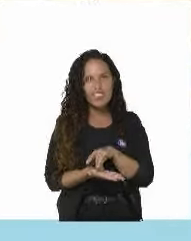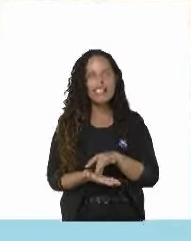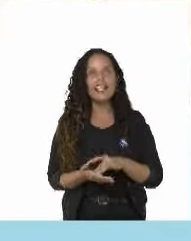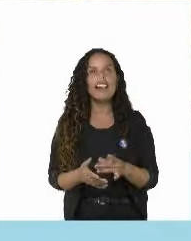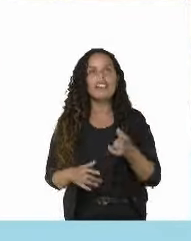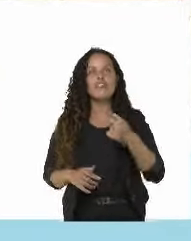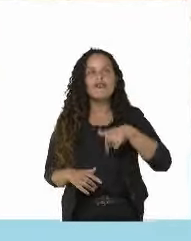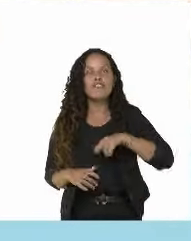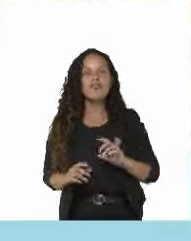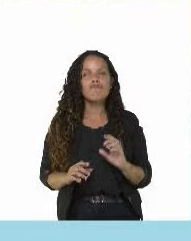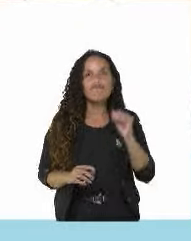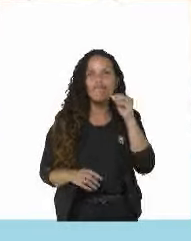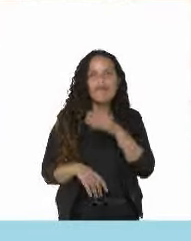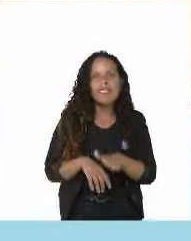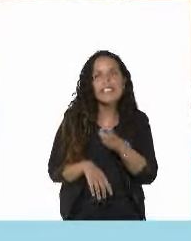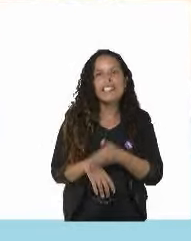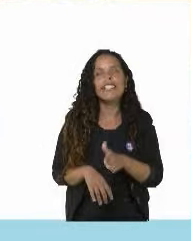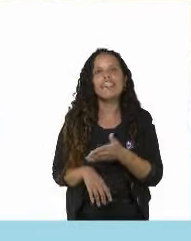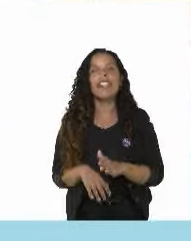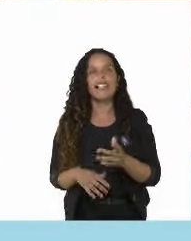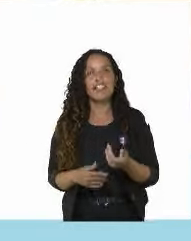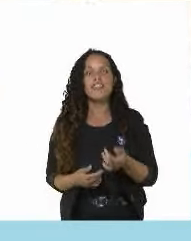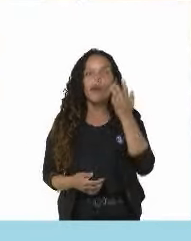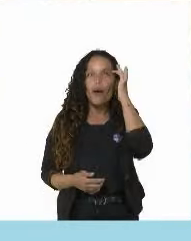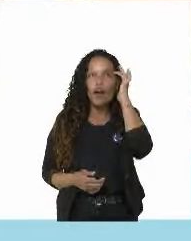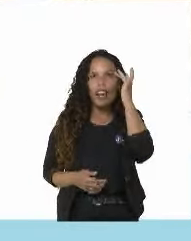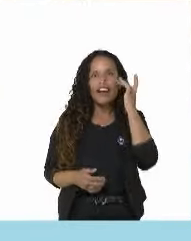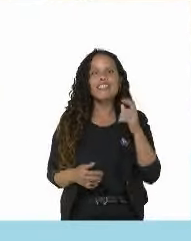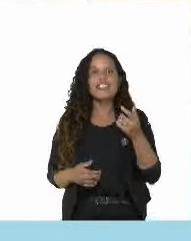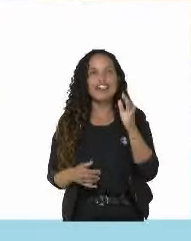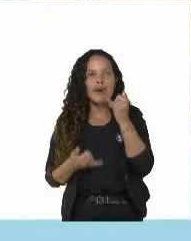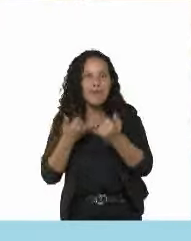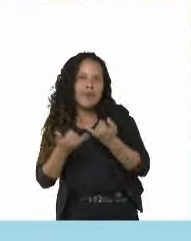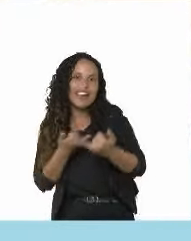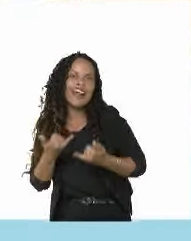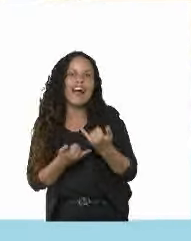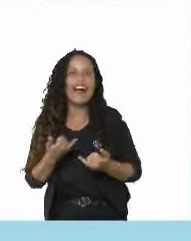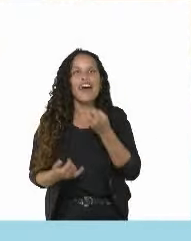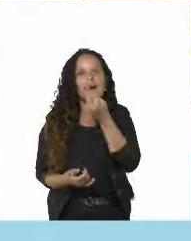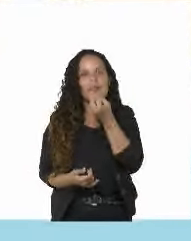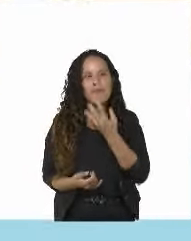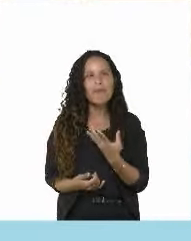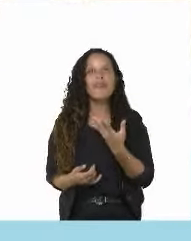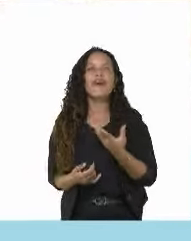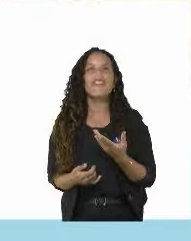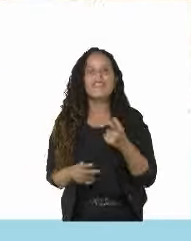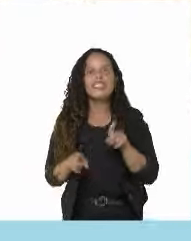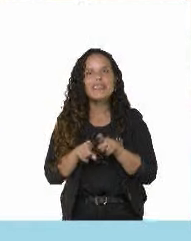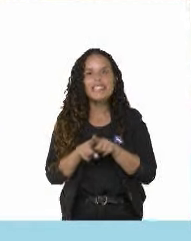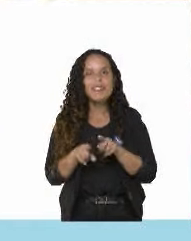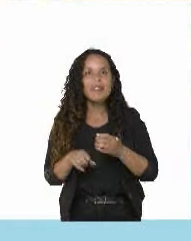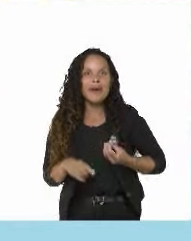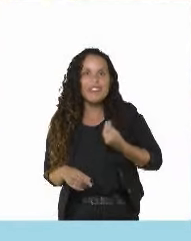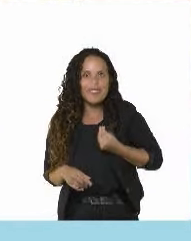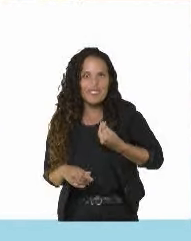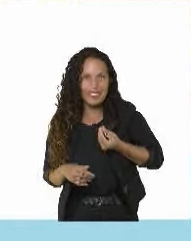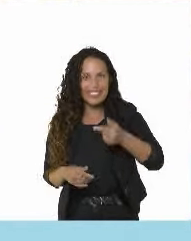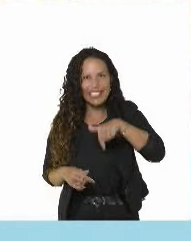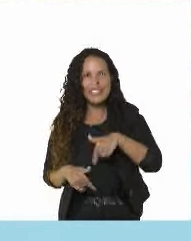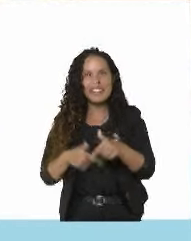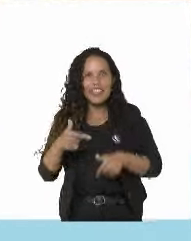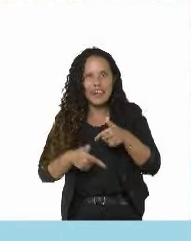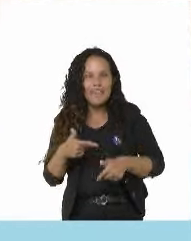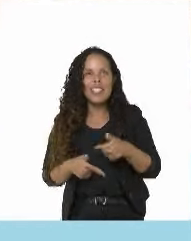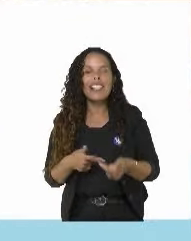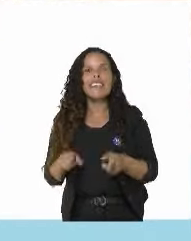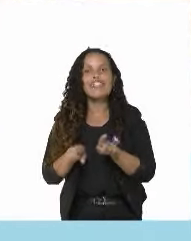fazer um shooting, né? Então, eu acho que brincar com surrealismo, eu acho super legal também, assim, é bem presente no meu trabalho. Essas são as